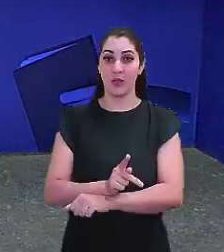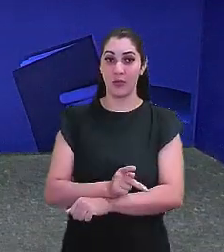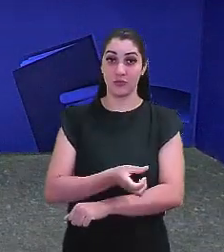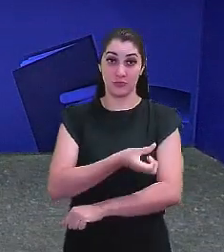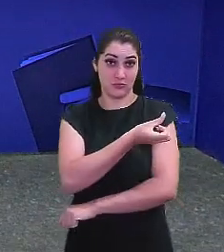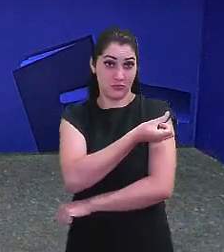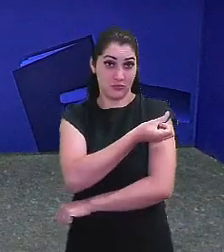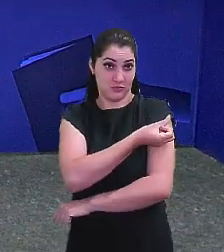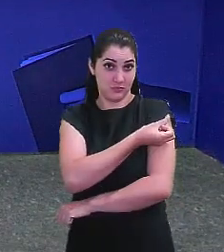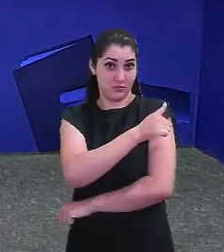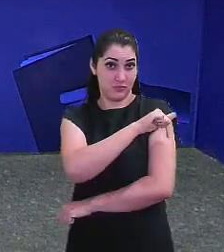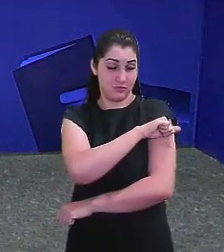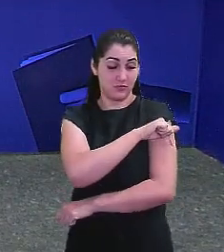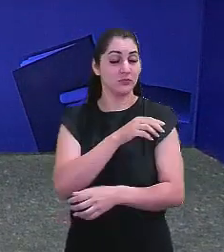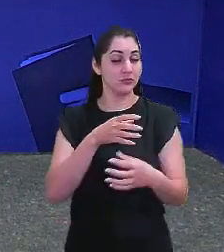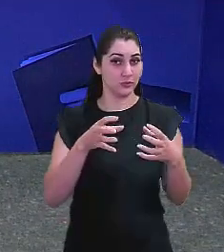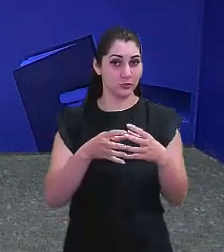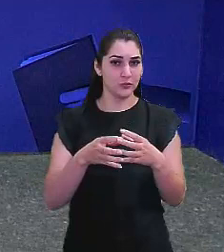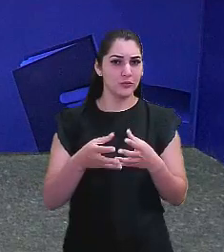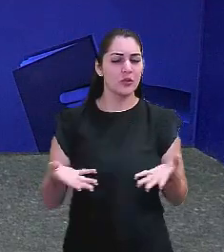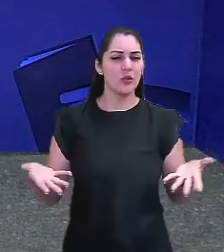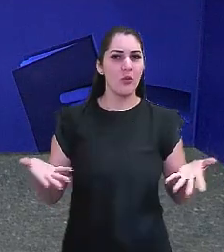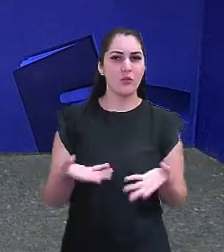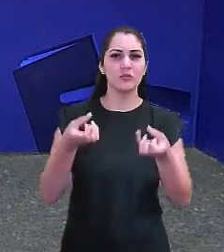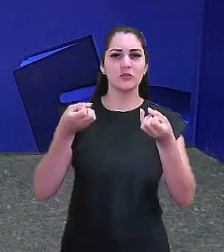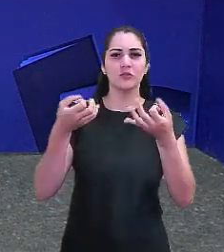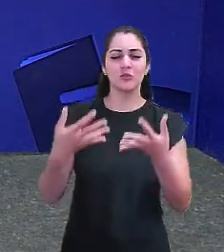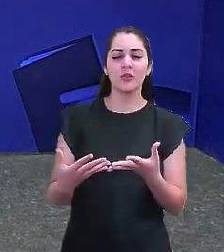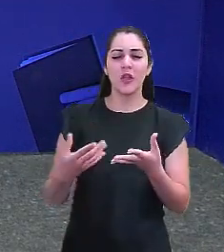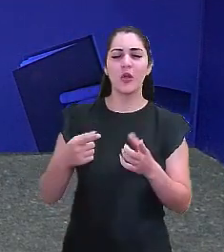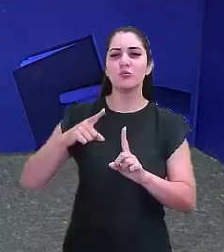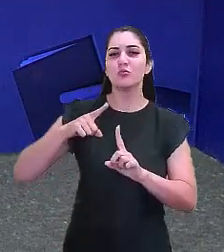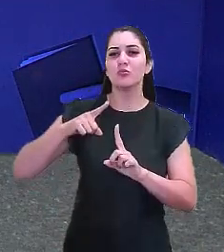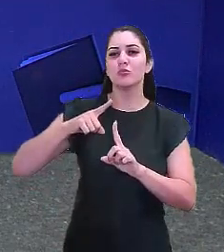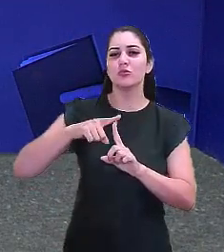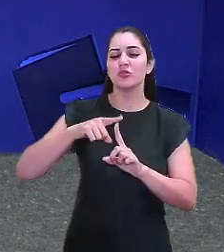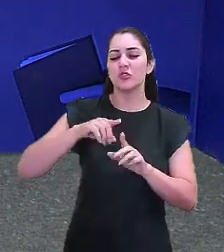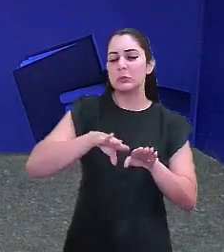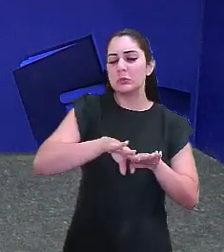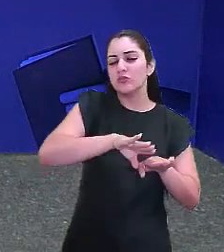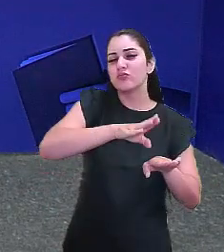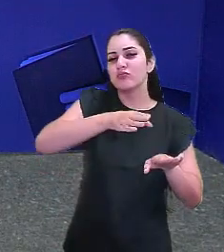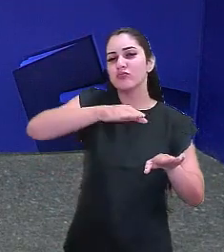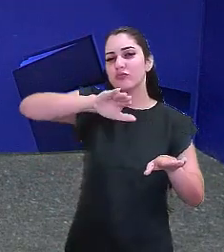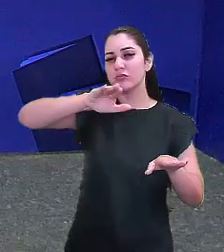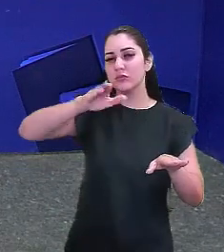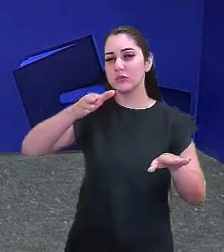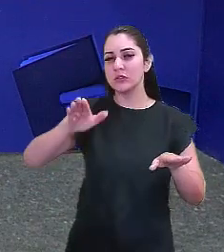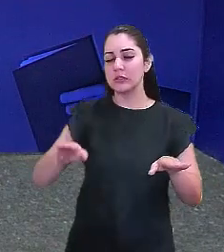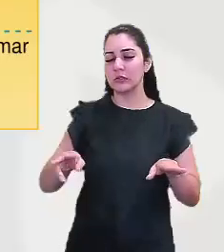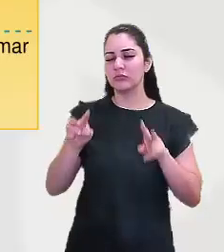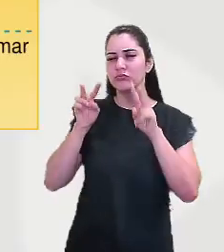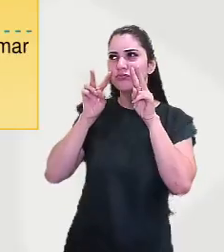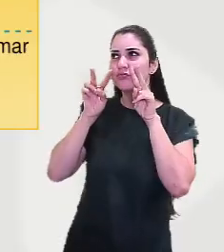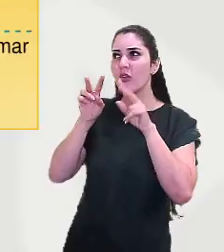e sétimos anos. Hoje nós vamos falar sobre formas de relevo, ok? Então vamos dar uma olhadinha nessa